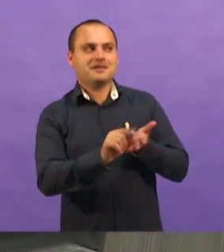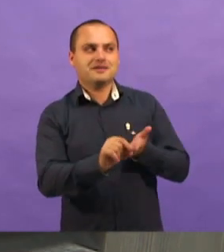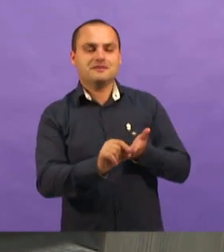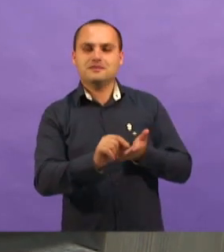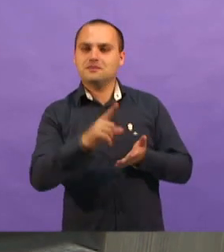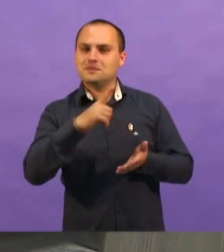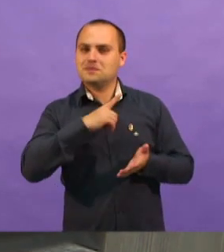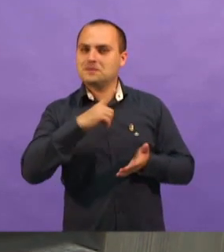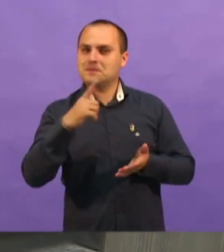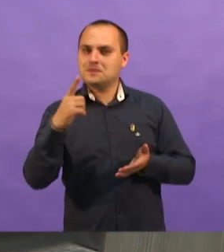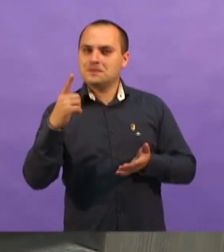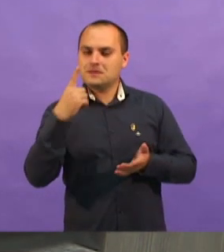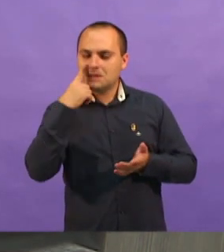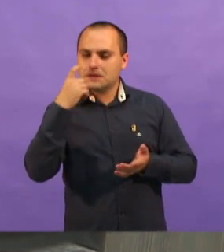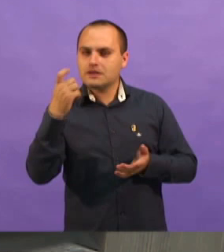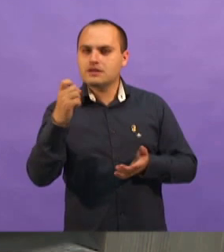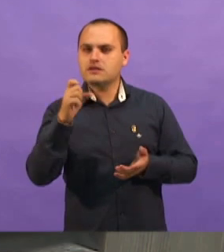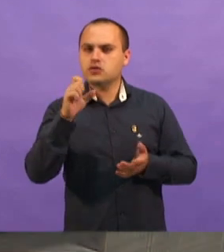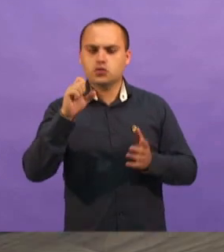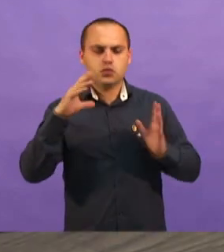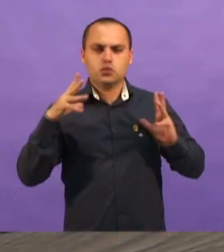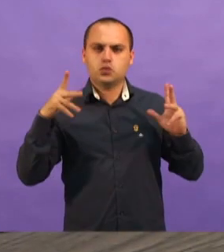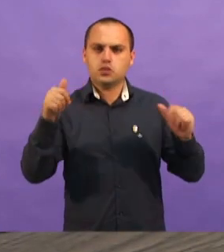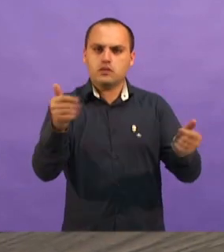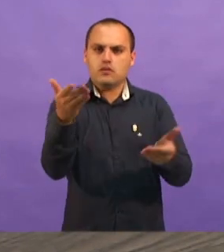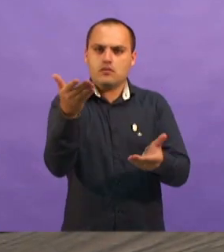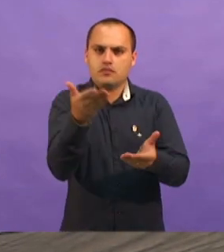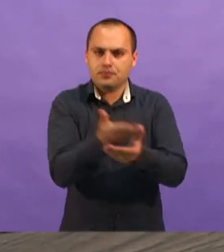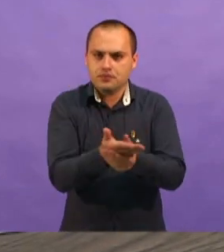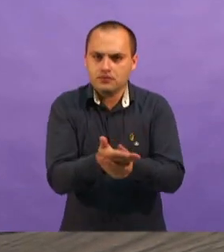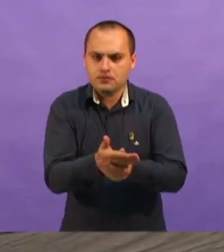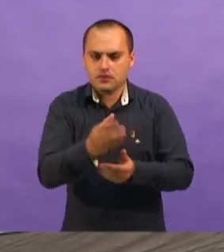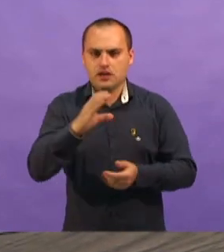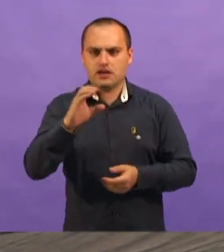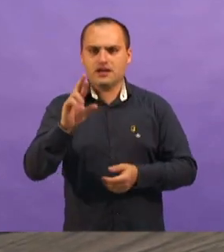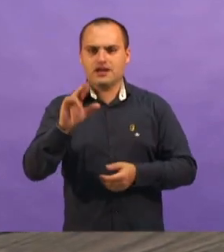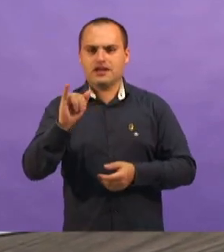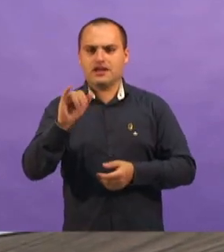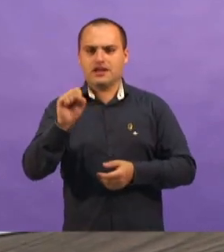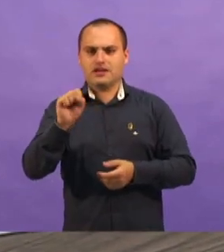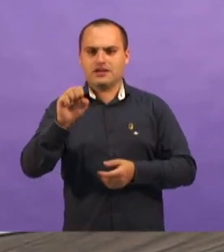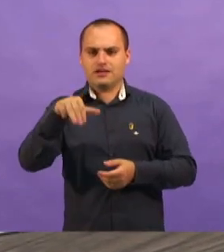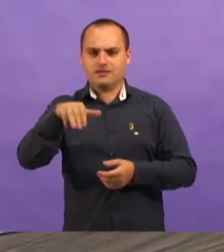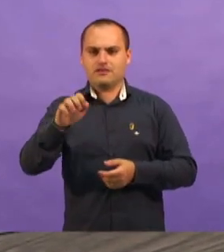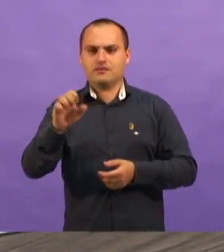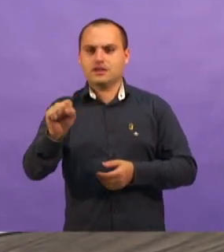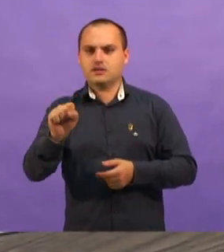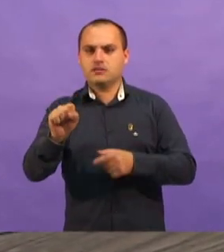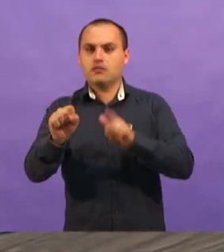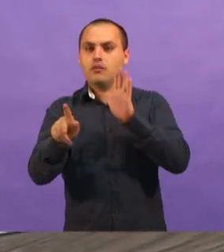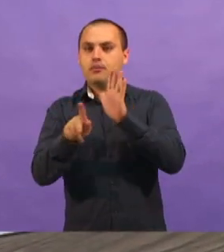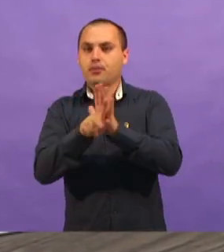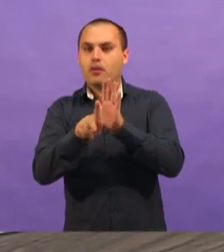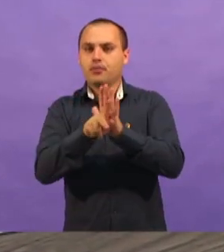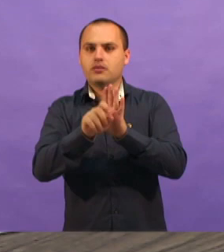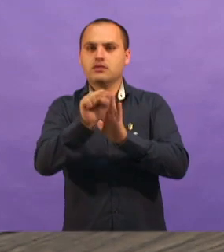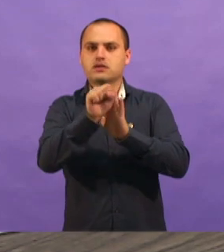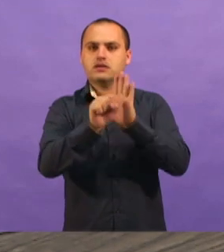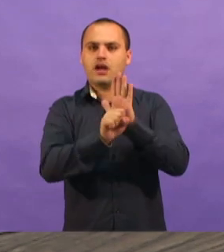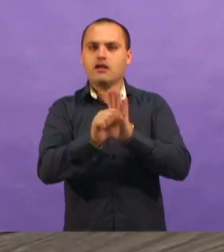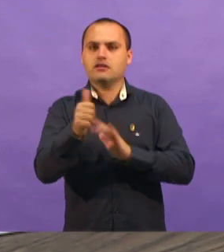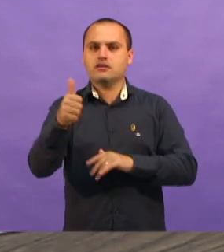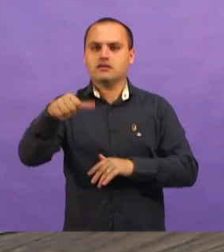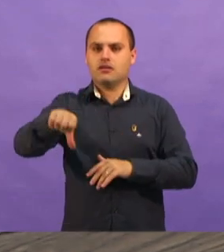em todos os processos crimes, não todos, né? Em alguns processos crimes do século XIX.